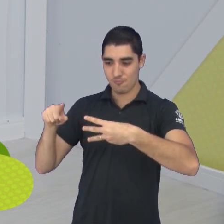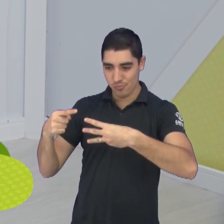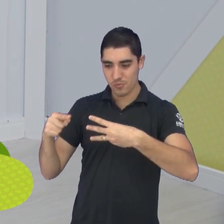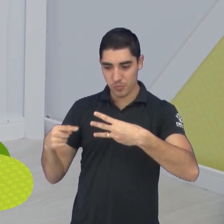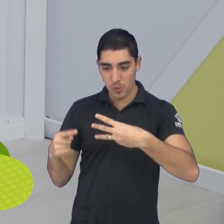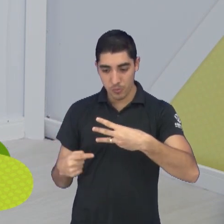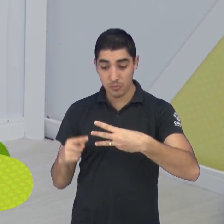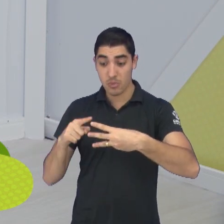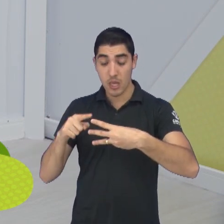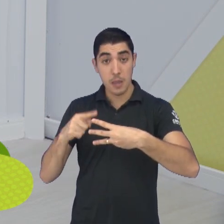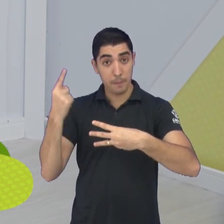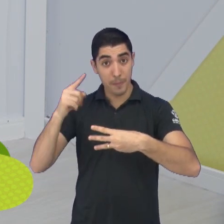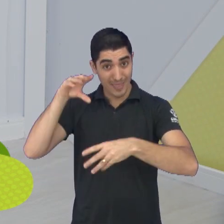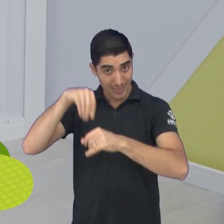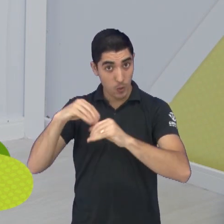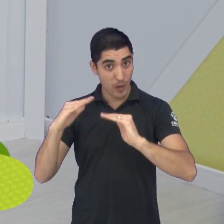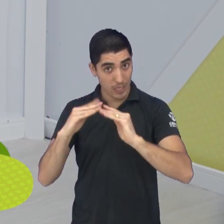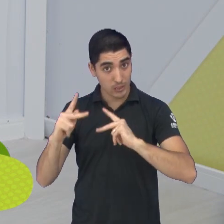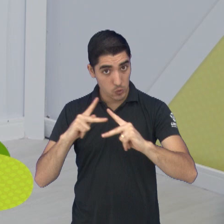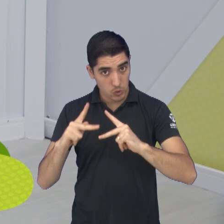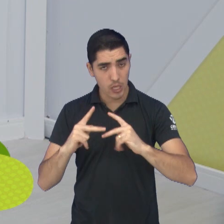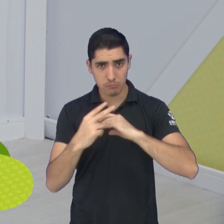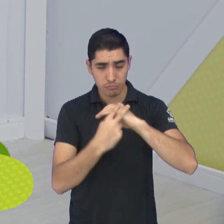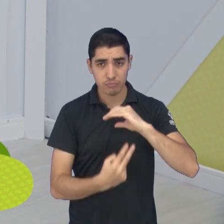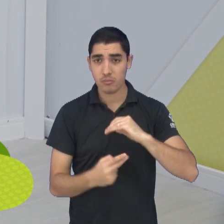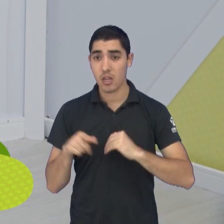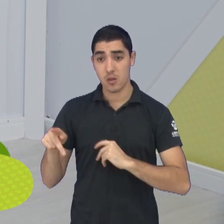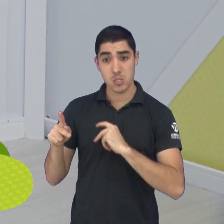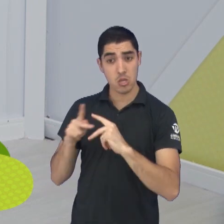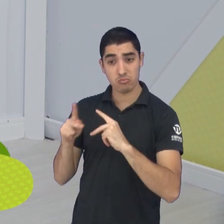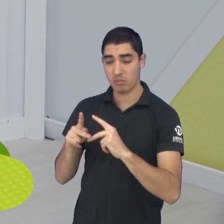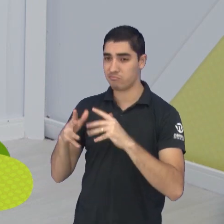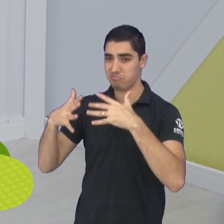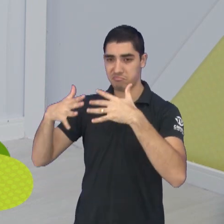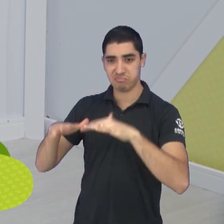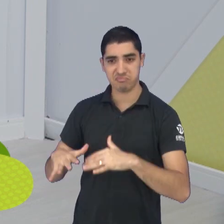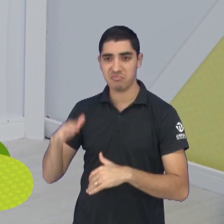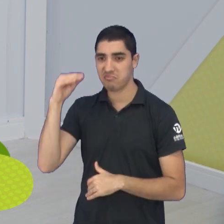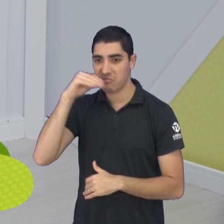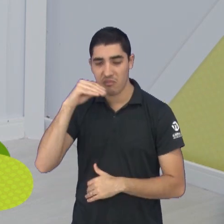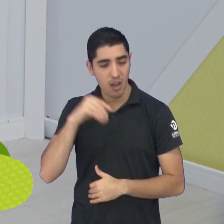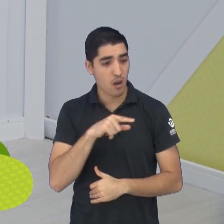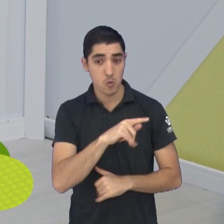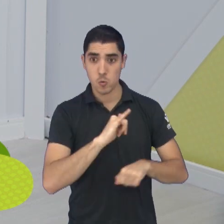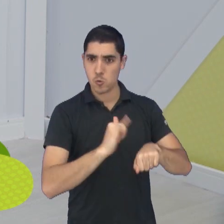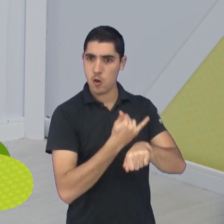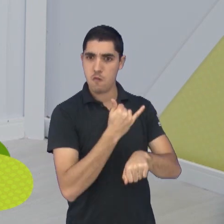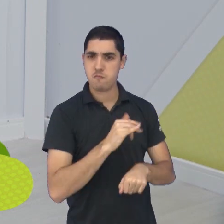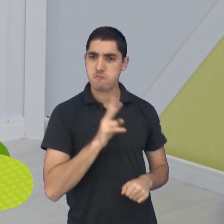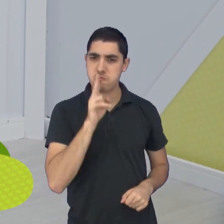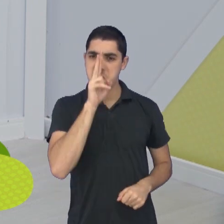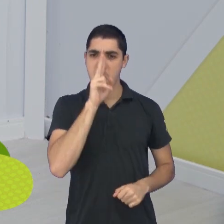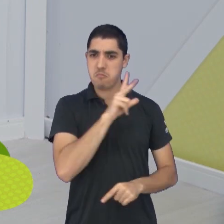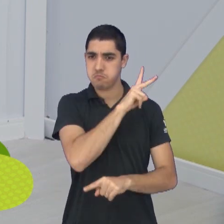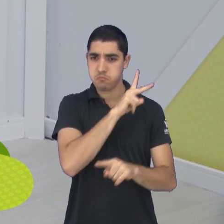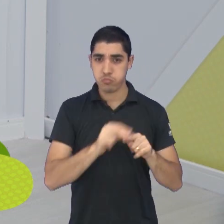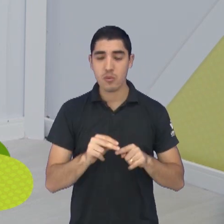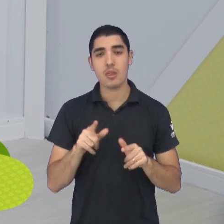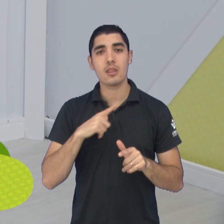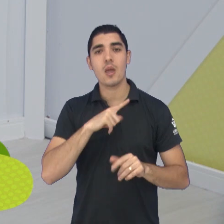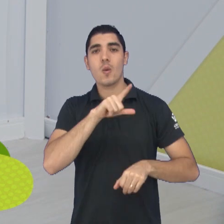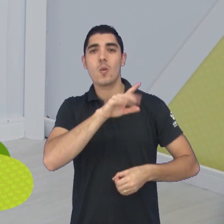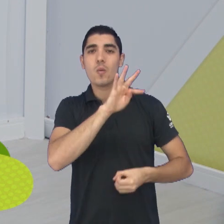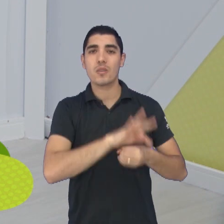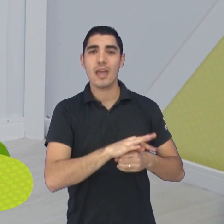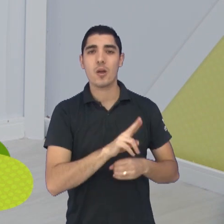e a equipe do Joinville jogou demais e mereceu a vitória. Foi merecida sim a equipe de Joinville, que tem o técnico Peu, que começou esse